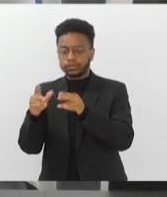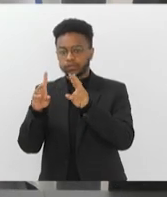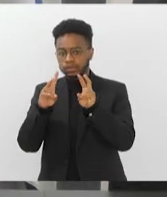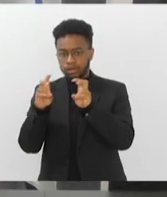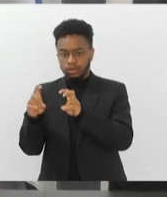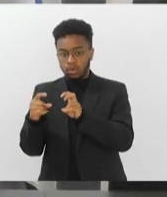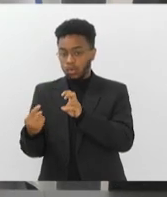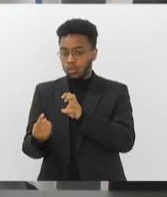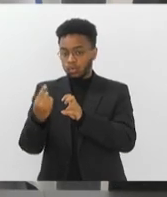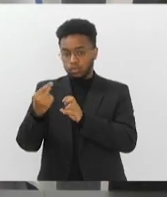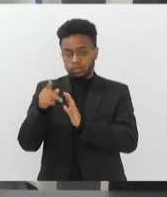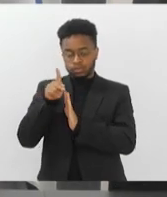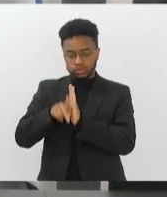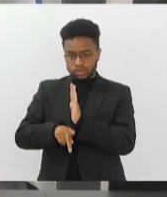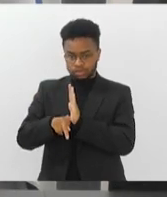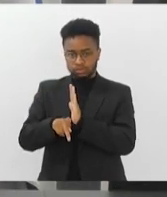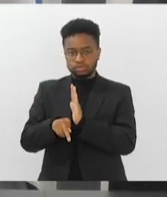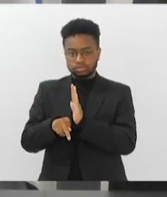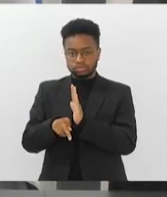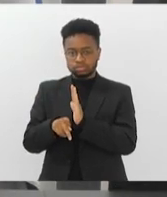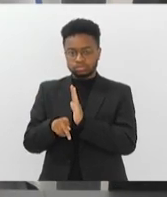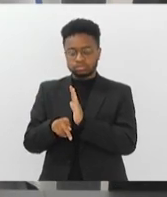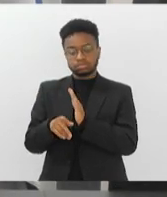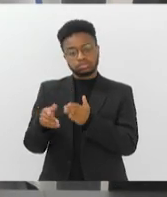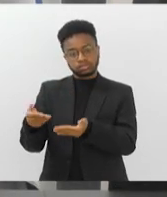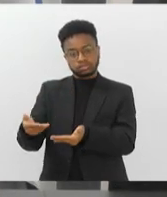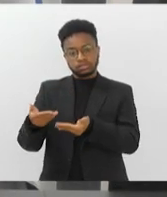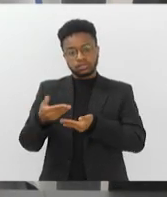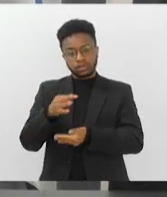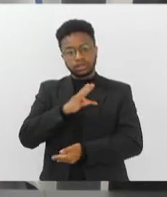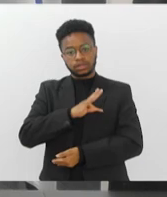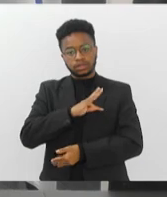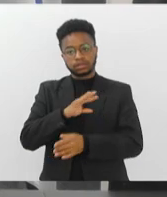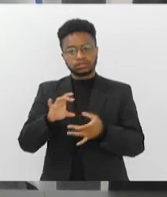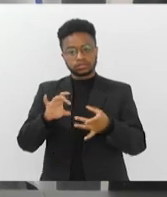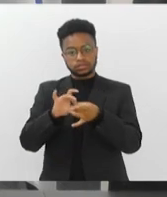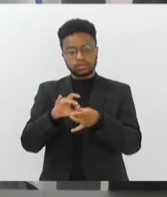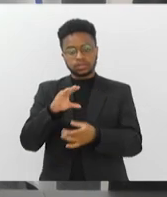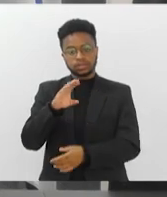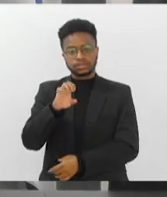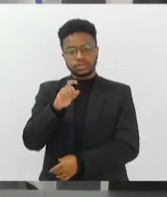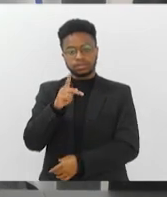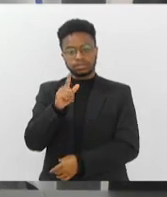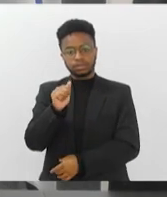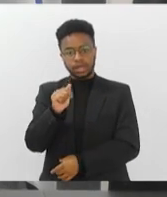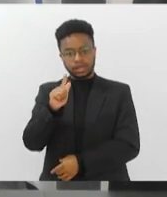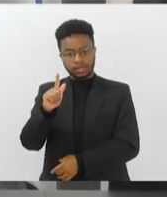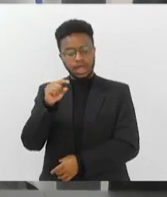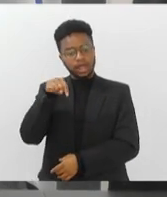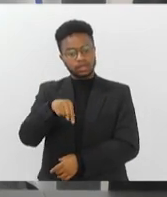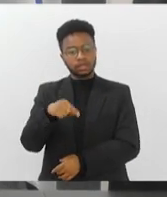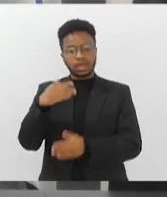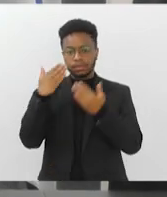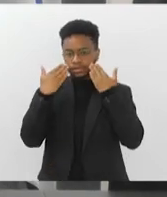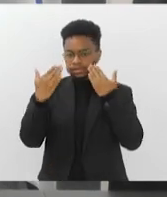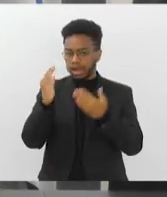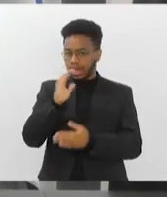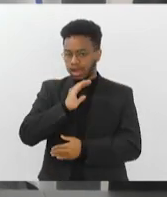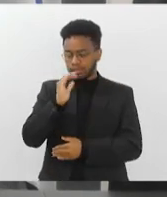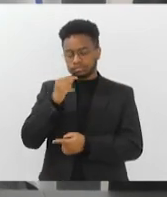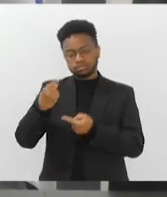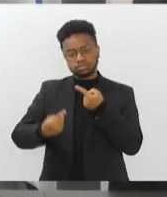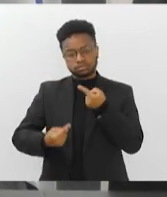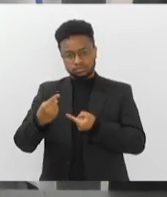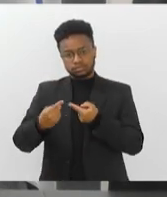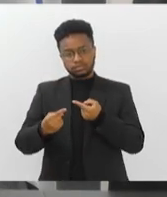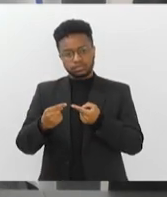projeto da pauta será esse, e aí trazer os técnicos da CEPLAG para sentarem aqui conosco e fazer uma apresentação rápida. Acho que dentro do